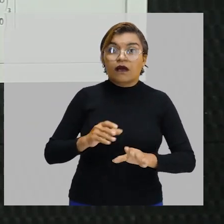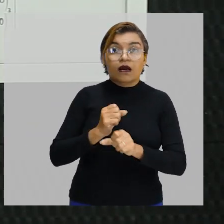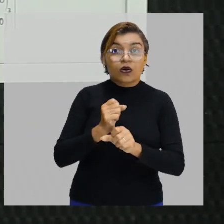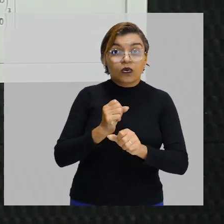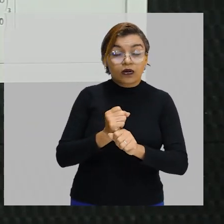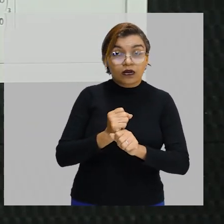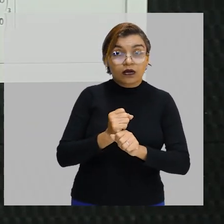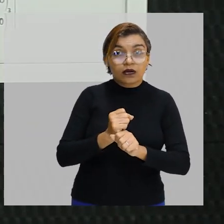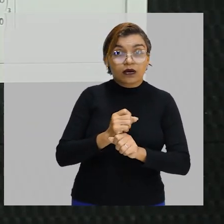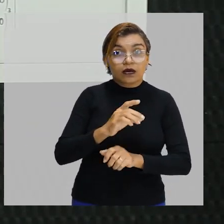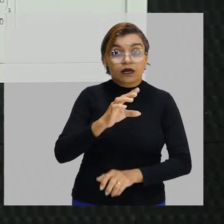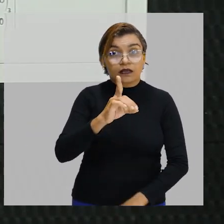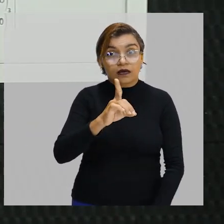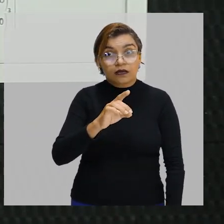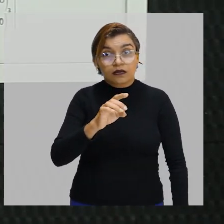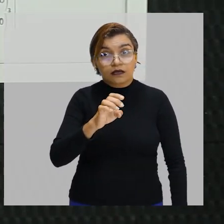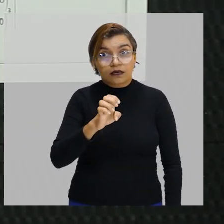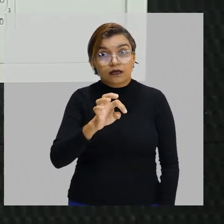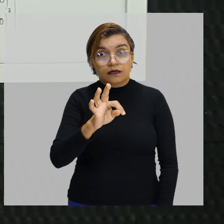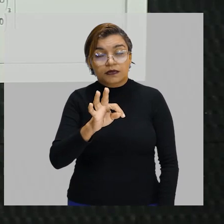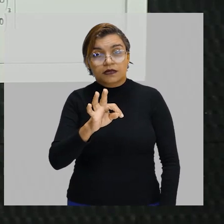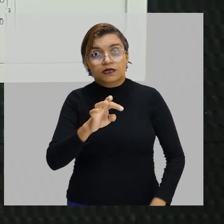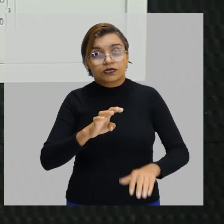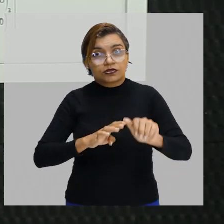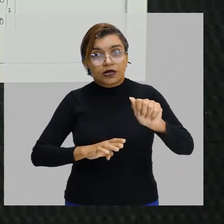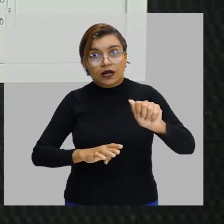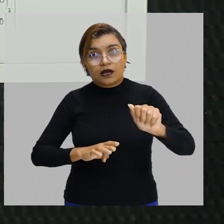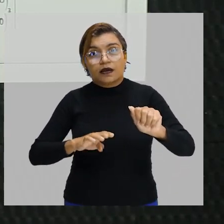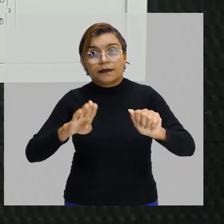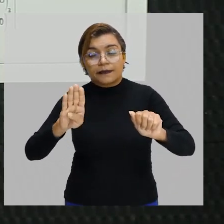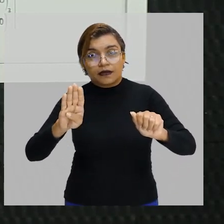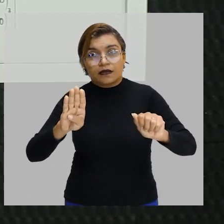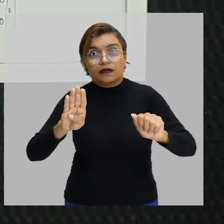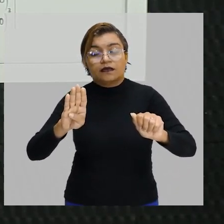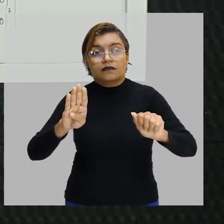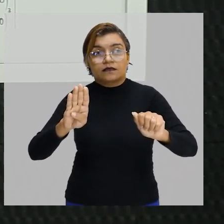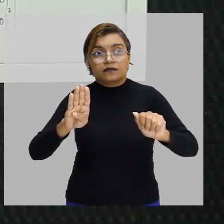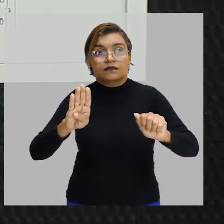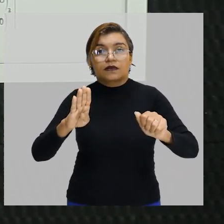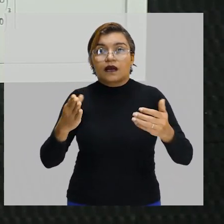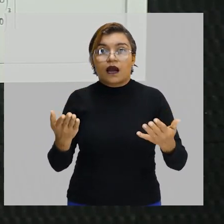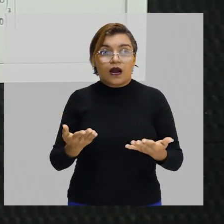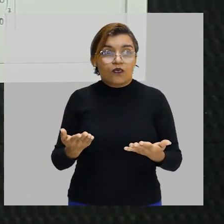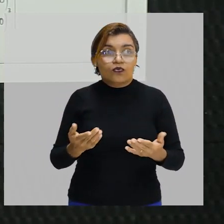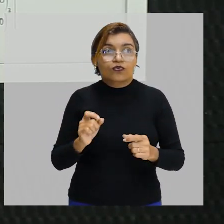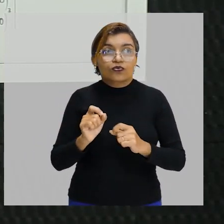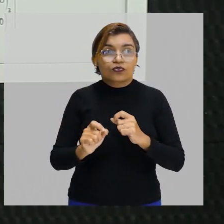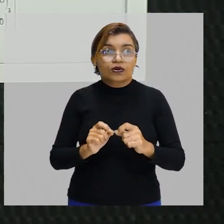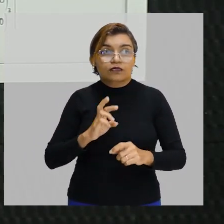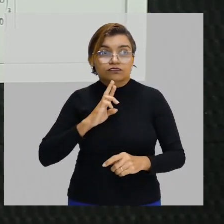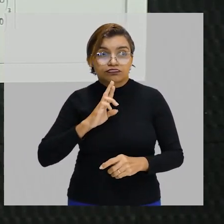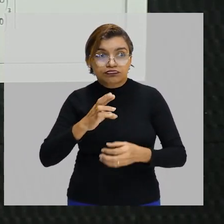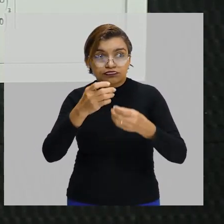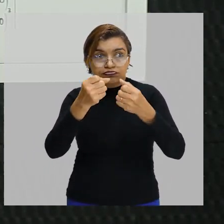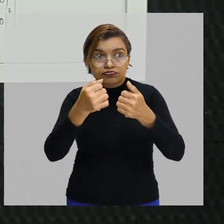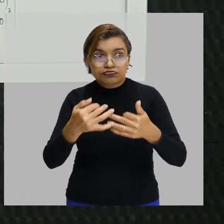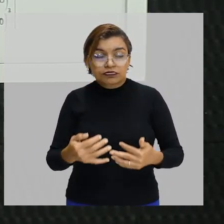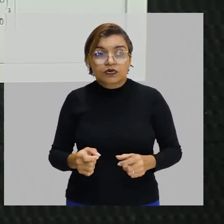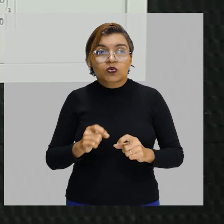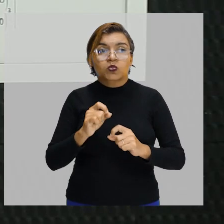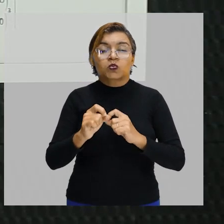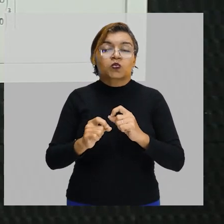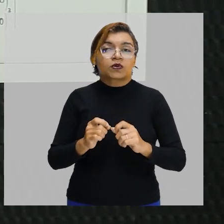A, calculei o determinante de B e vou multiplicar. Então, o determinante de A vezes B vai